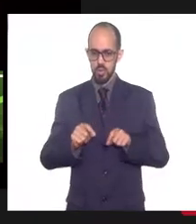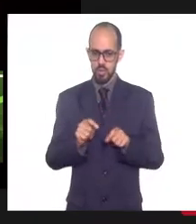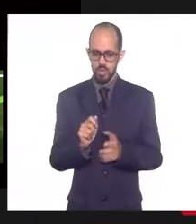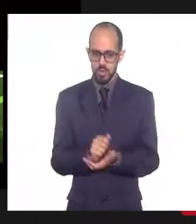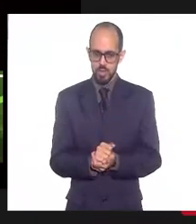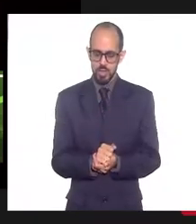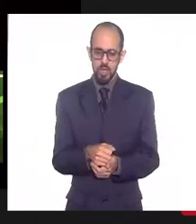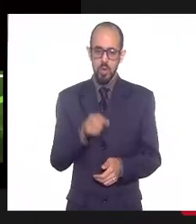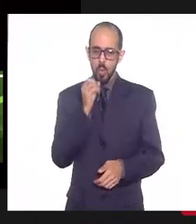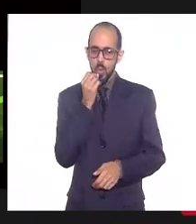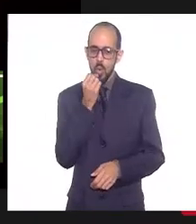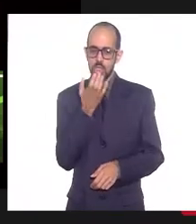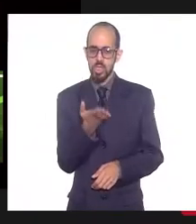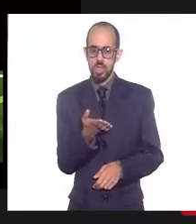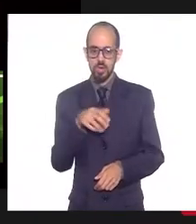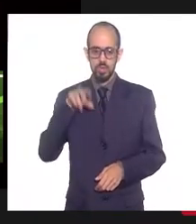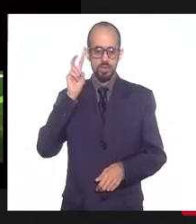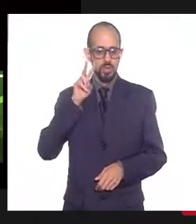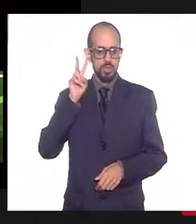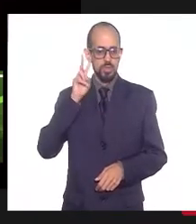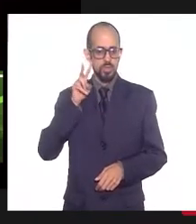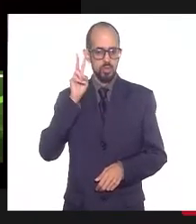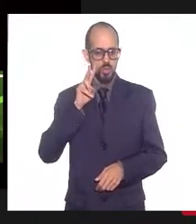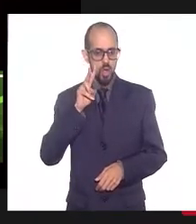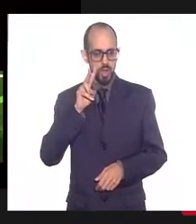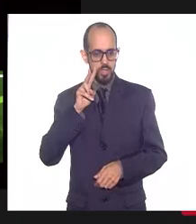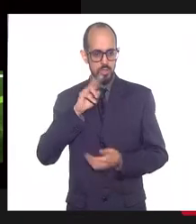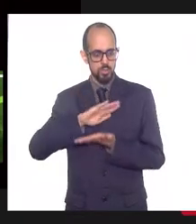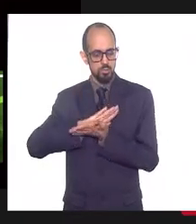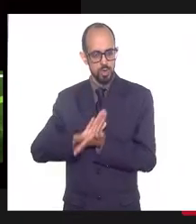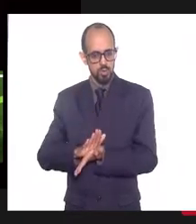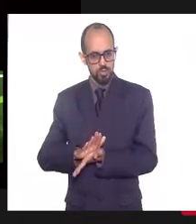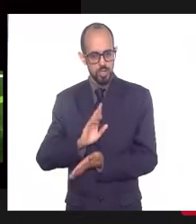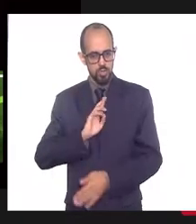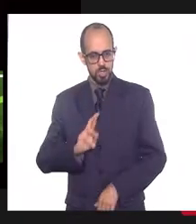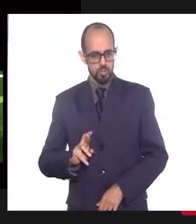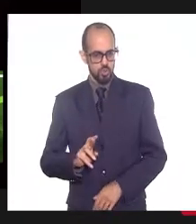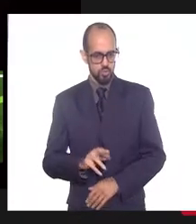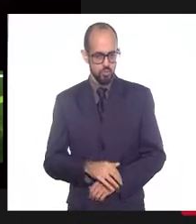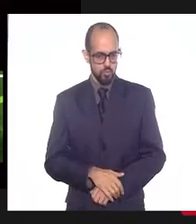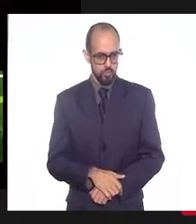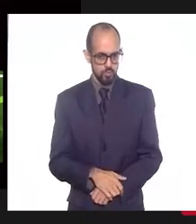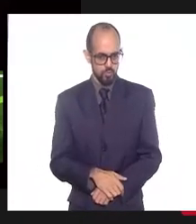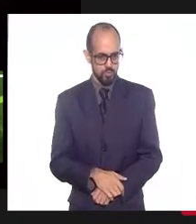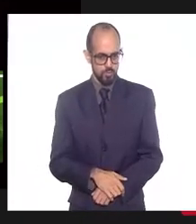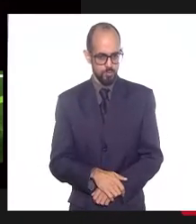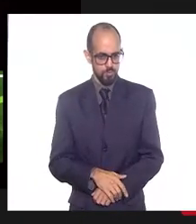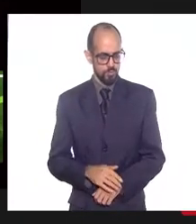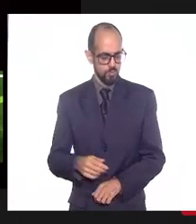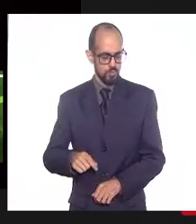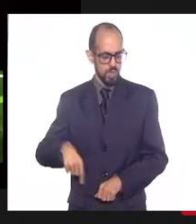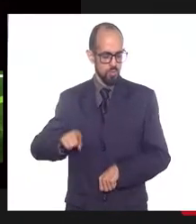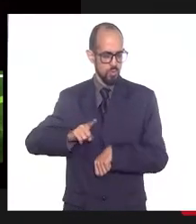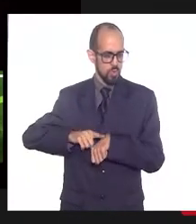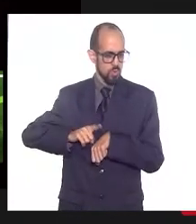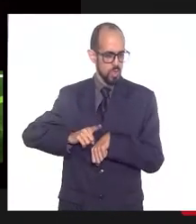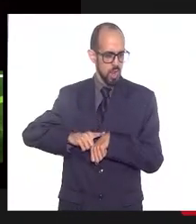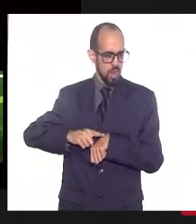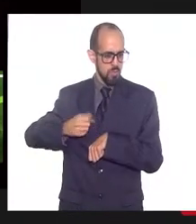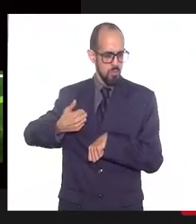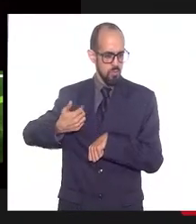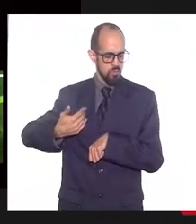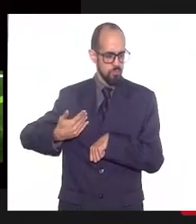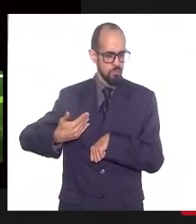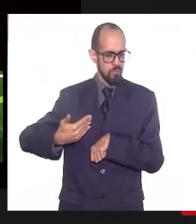dessas histórias, dessas experiências de intolerância religiosa. Mas, com o passar do tempo,